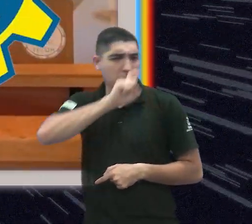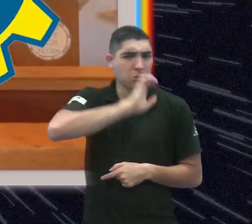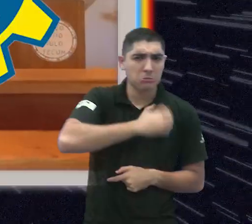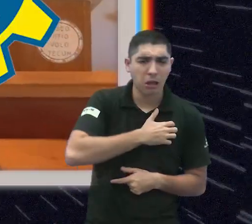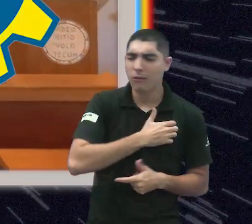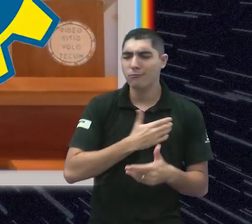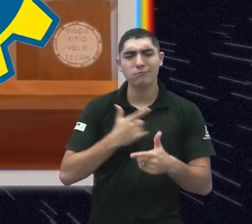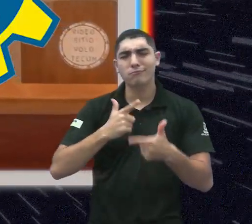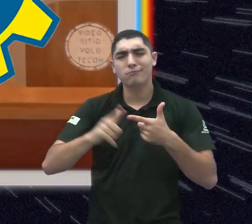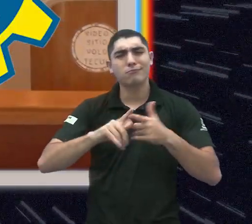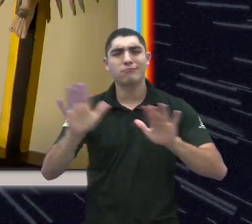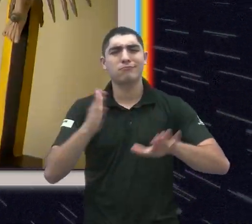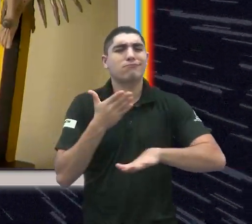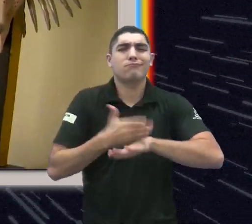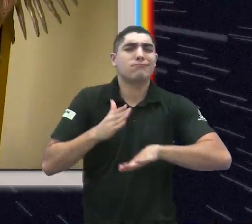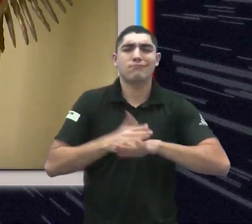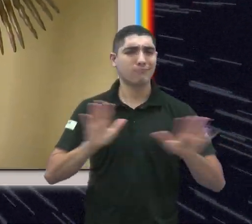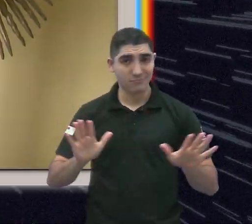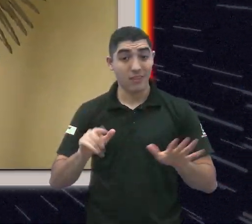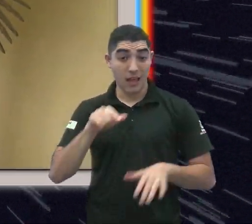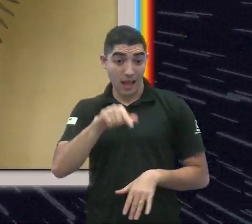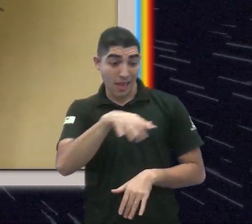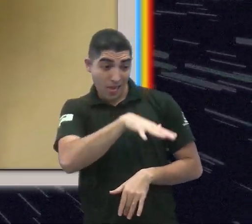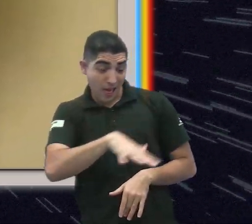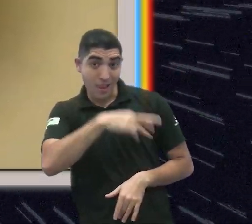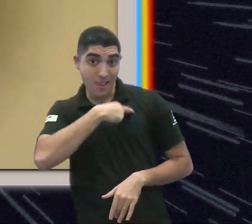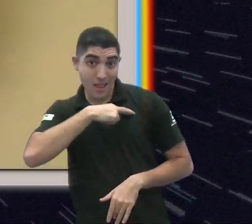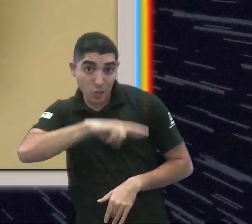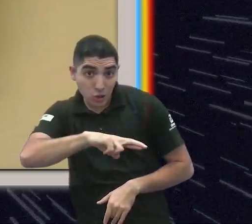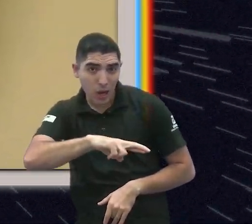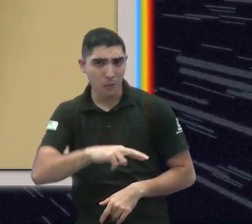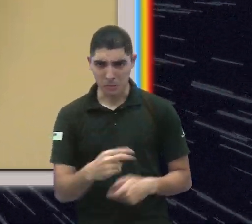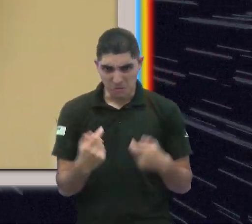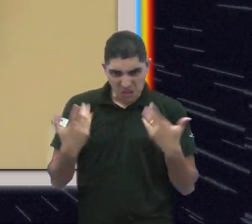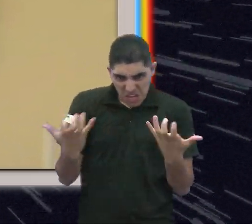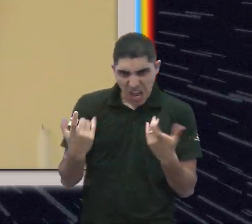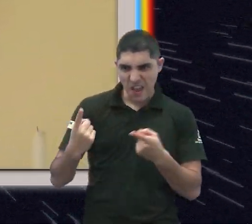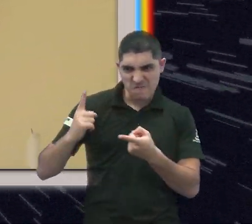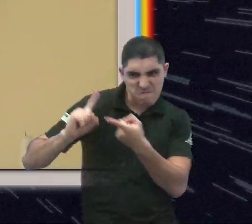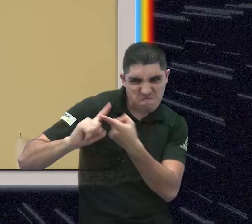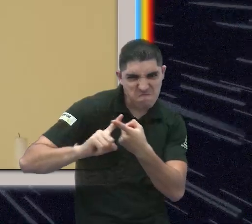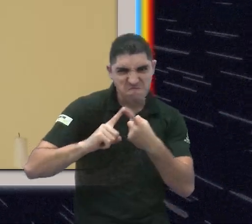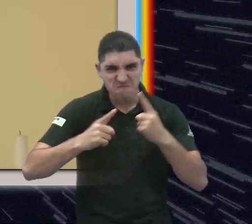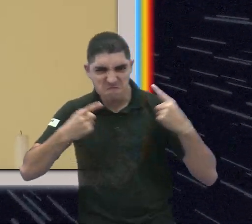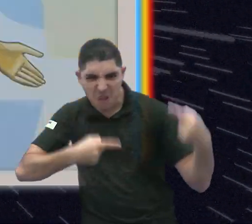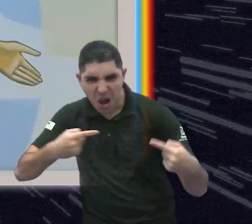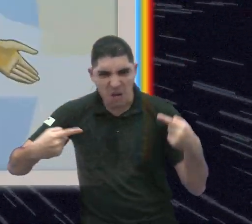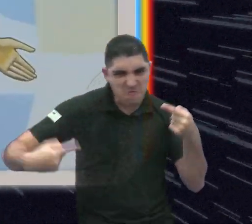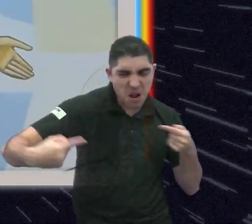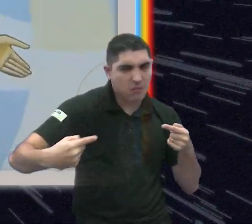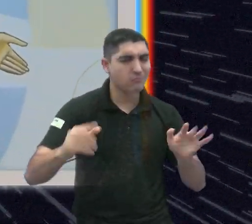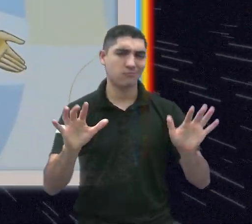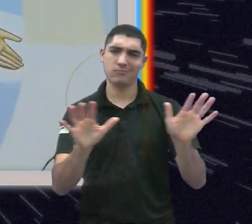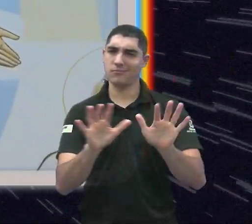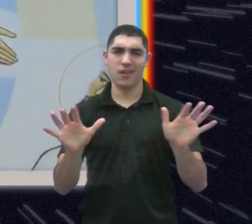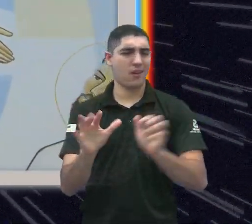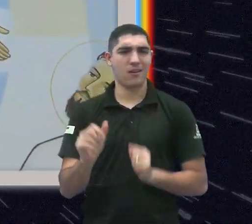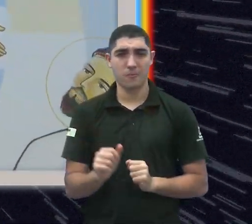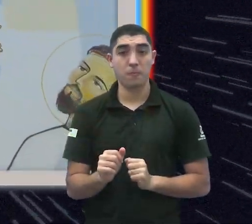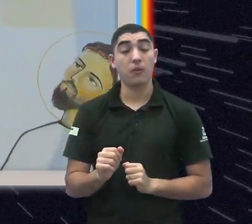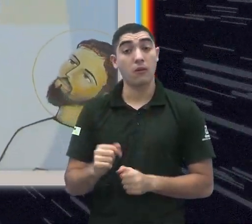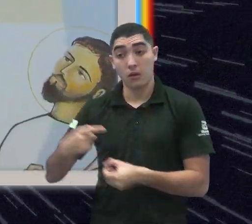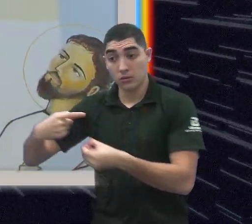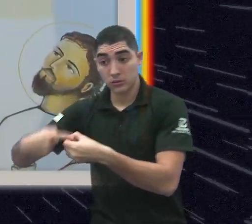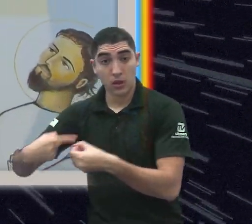José. Aliás, nessa área religiosa, a rivalidade está longe de ser levada à risca. As duas